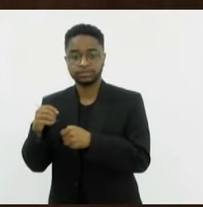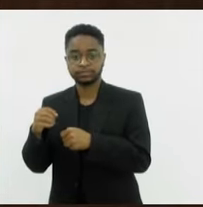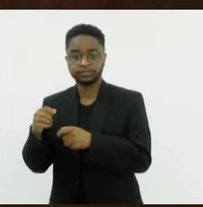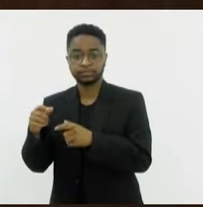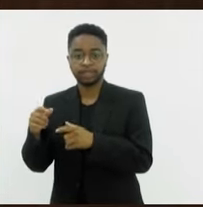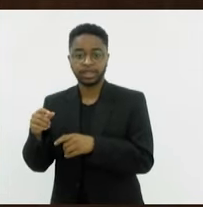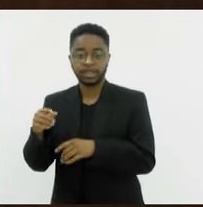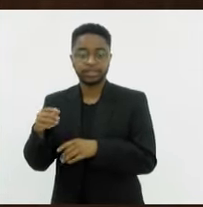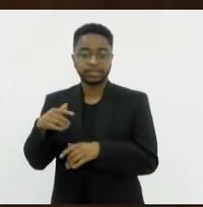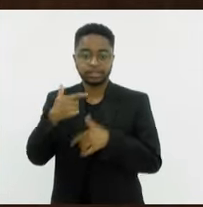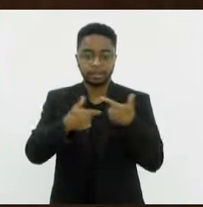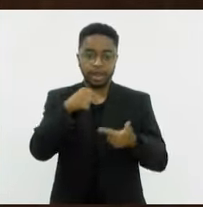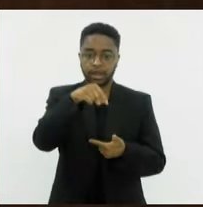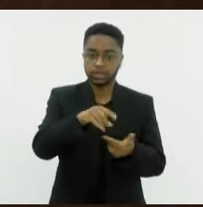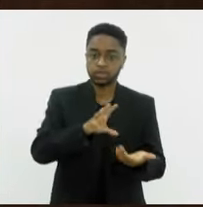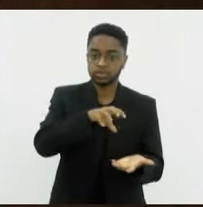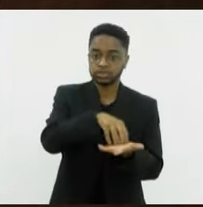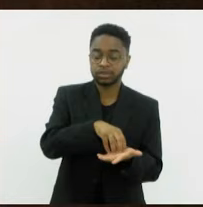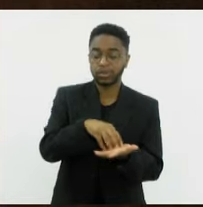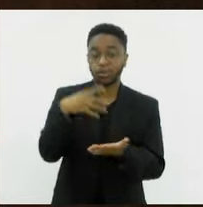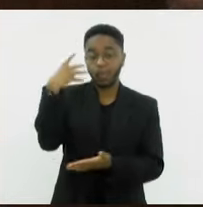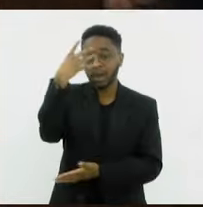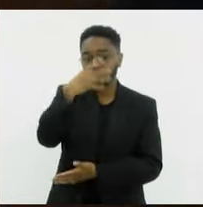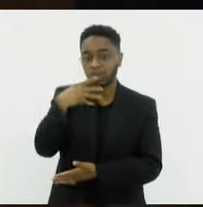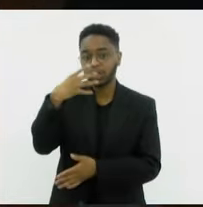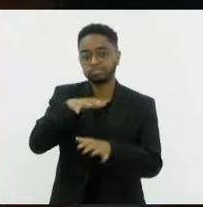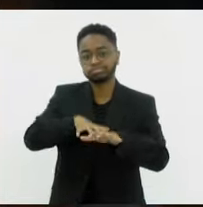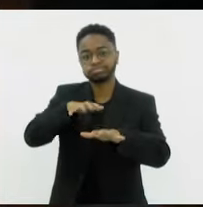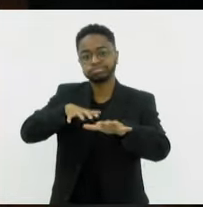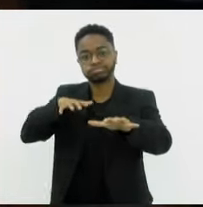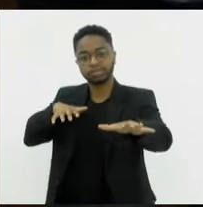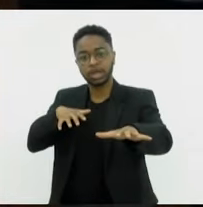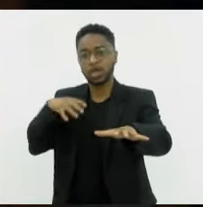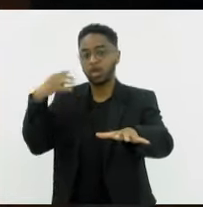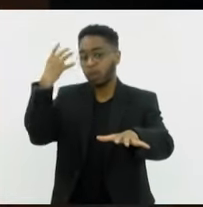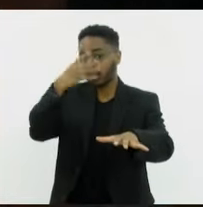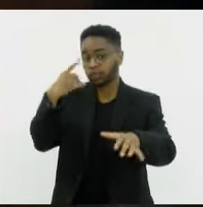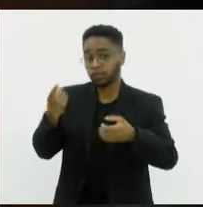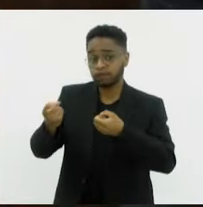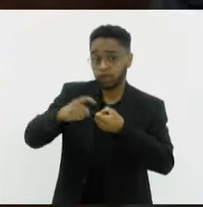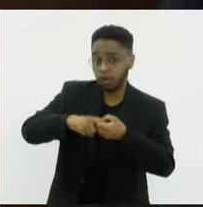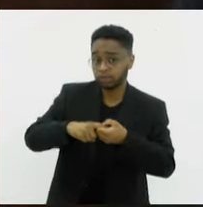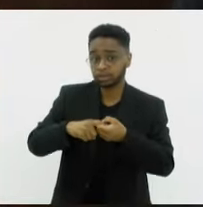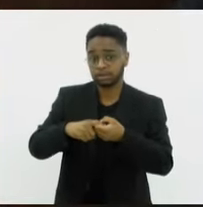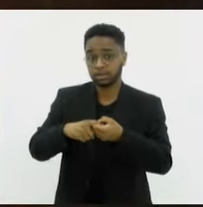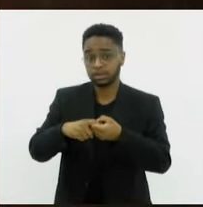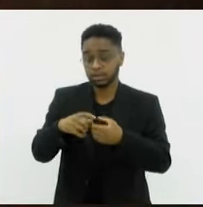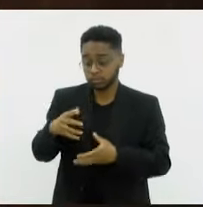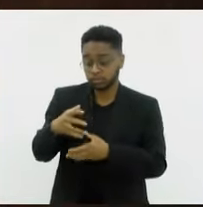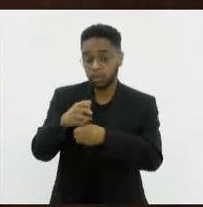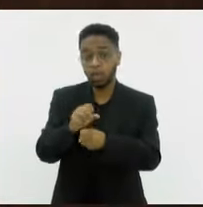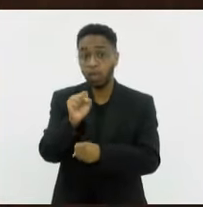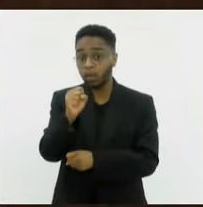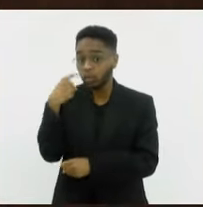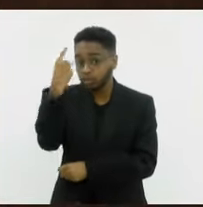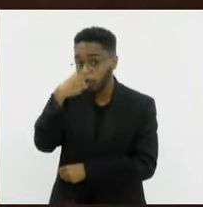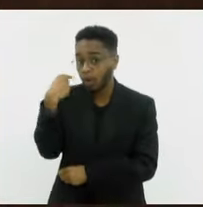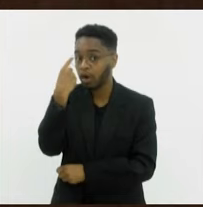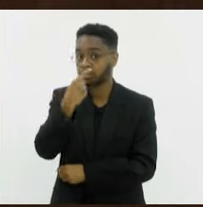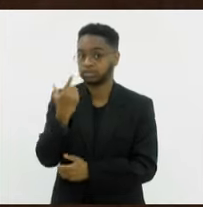Sul, fica 4 horas no trânsito para vir, 4 horas para voltar, quer dizer, 1/3 do